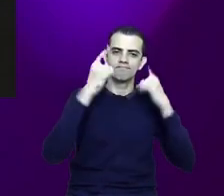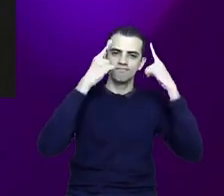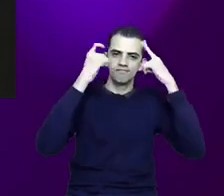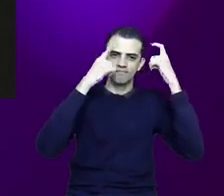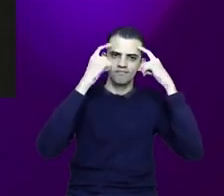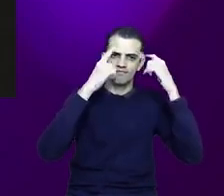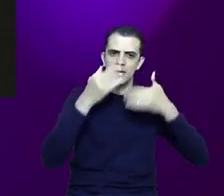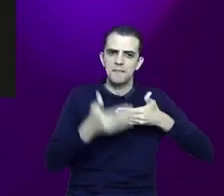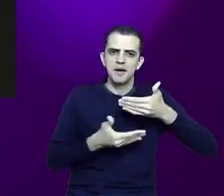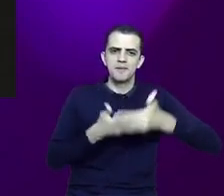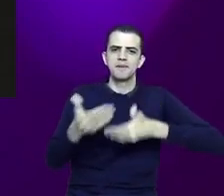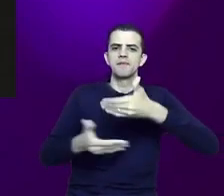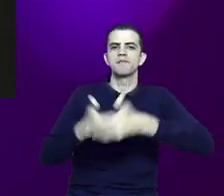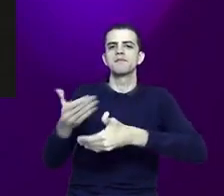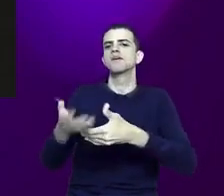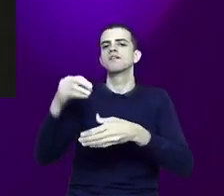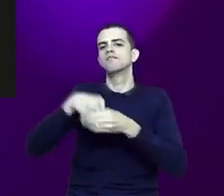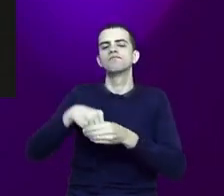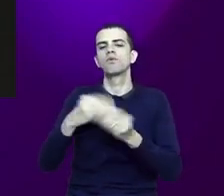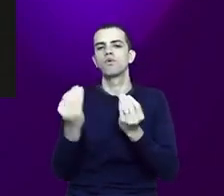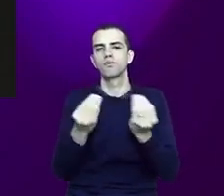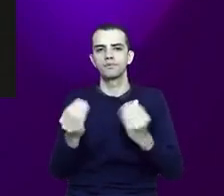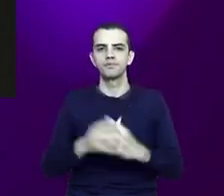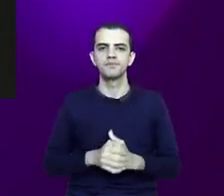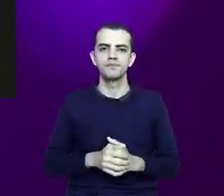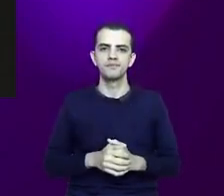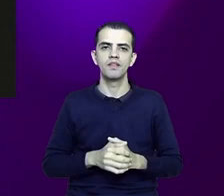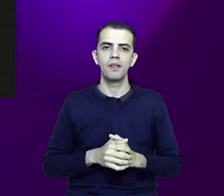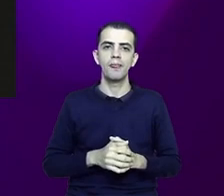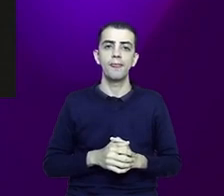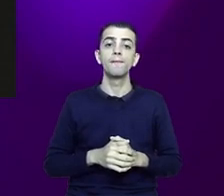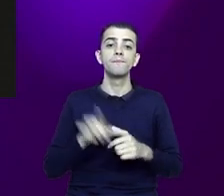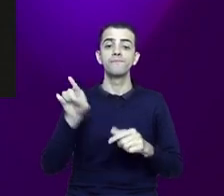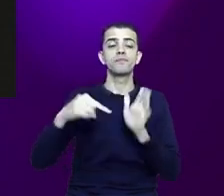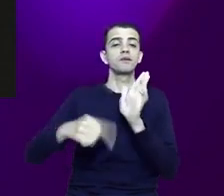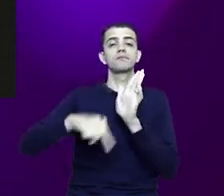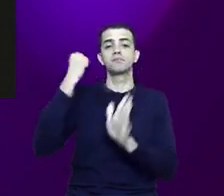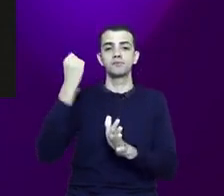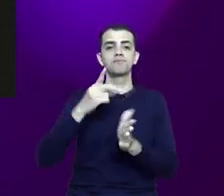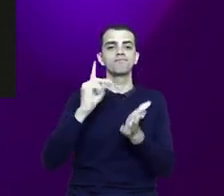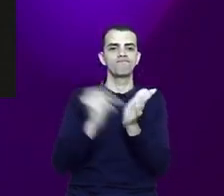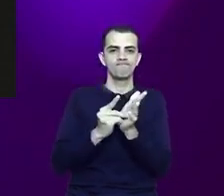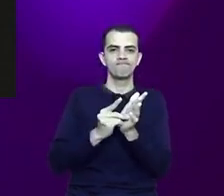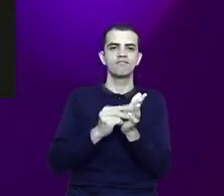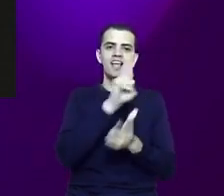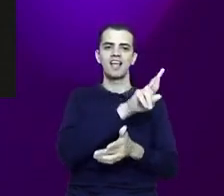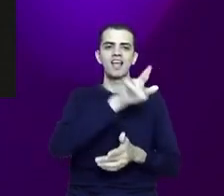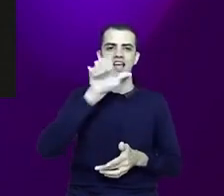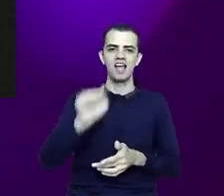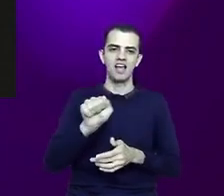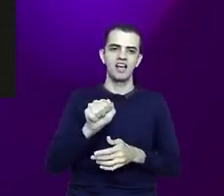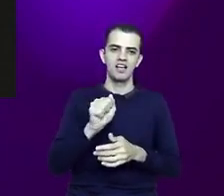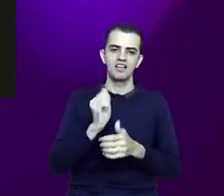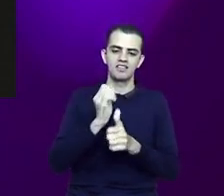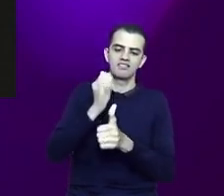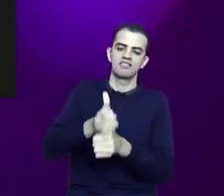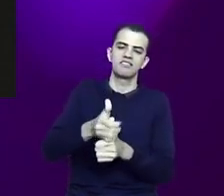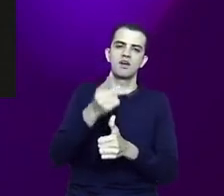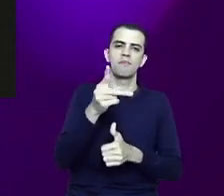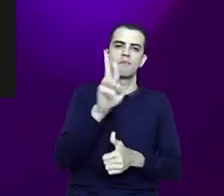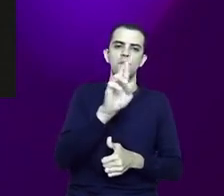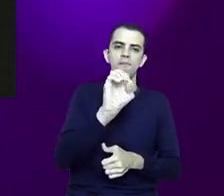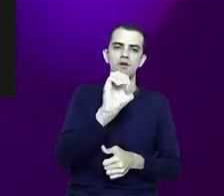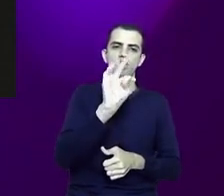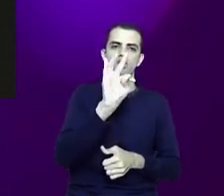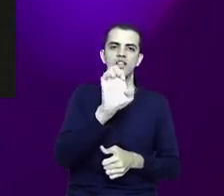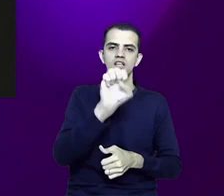do nosso consultório. E esse é o primeiro caso que a gente fez de realidade aumentada para uma prótese. Foi um caso que a gente fez